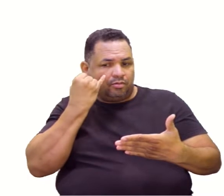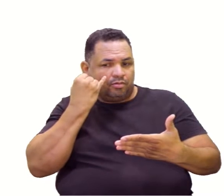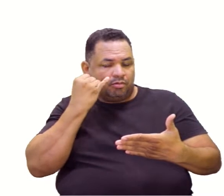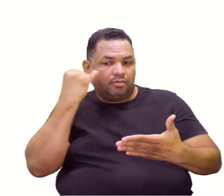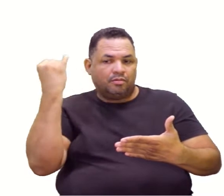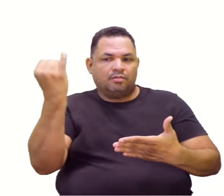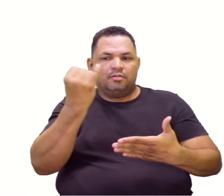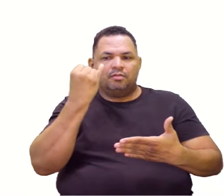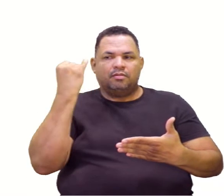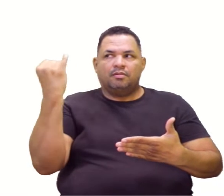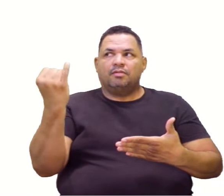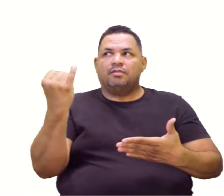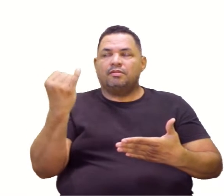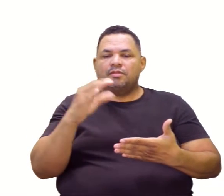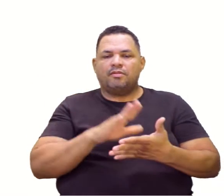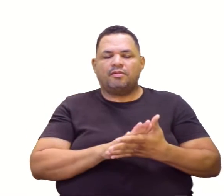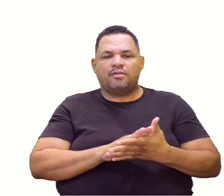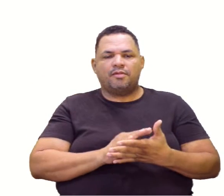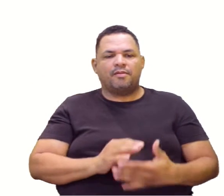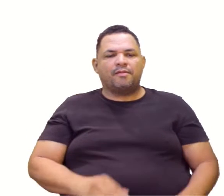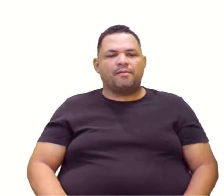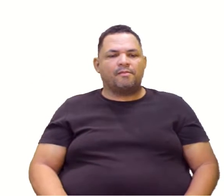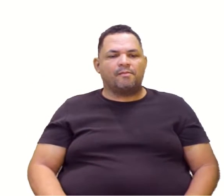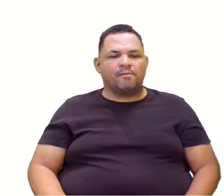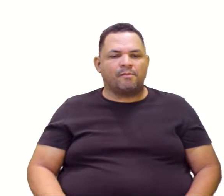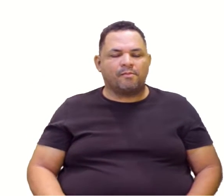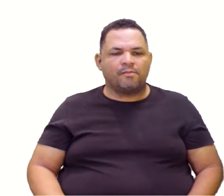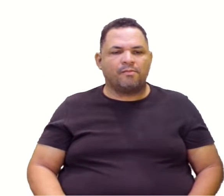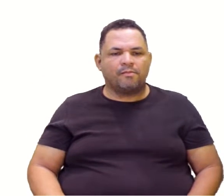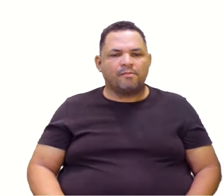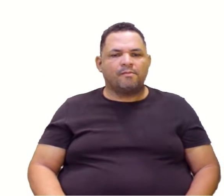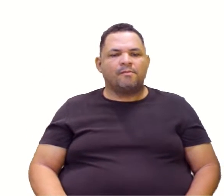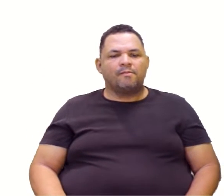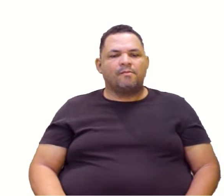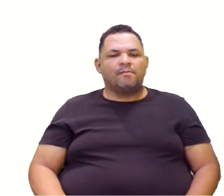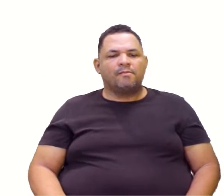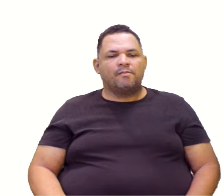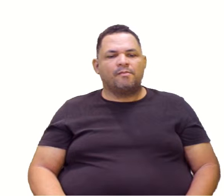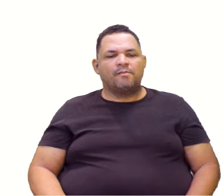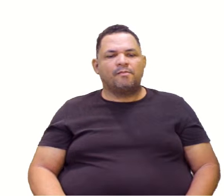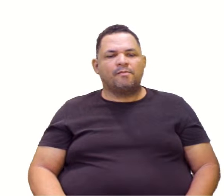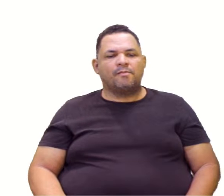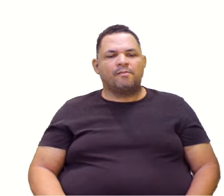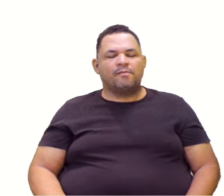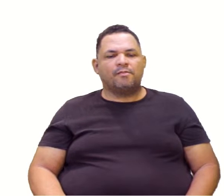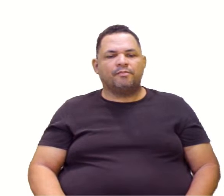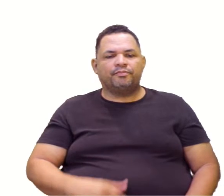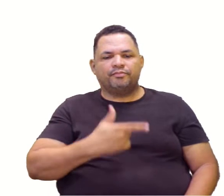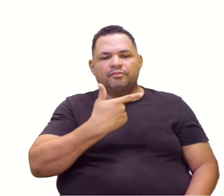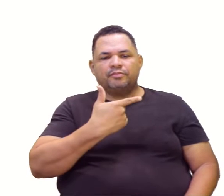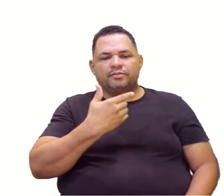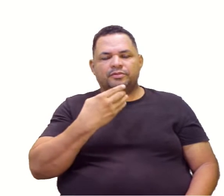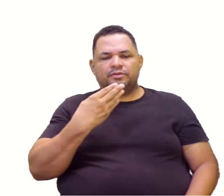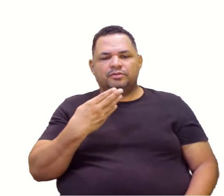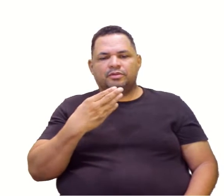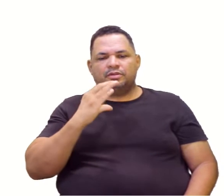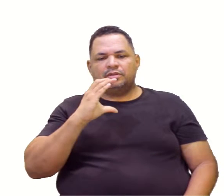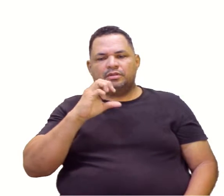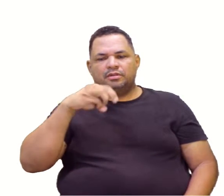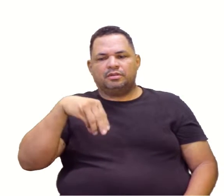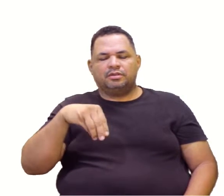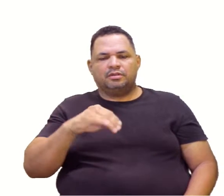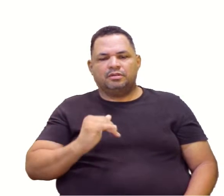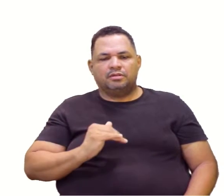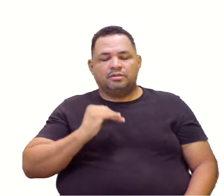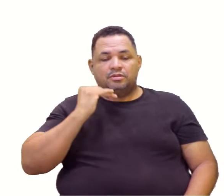importantes. Né? O maior lado é 3 vezes x, ou seja, 3 vezes 8, 24. 24 centímetros é o